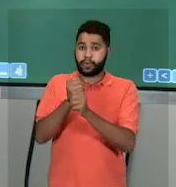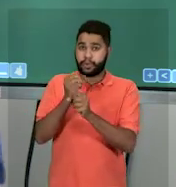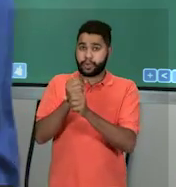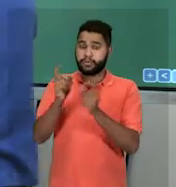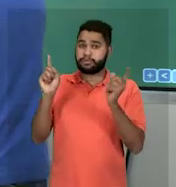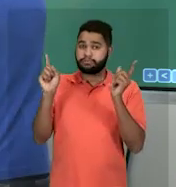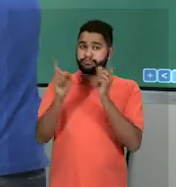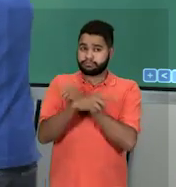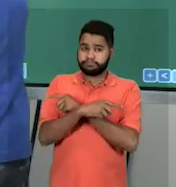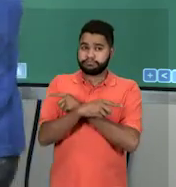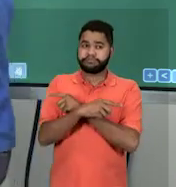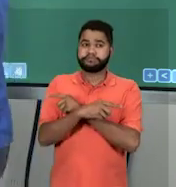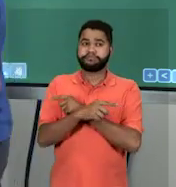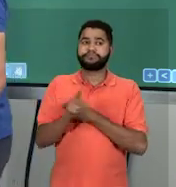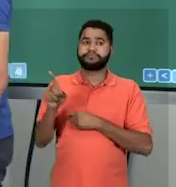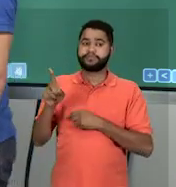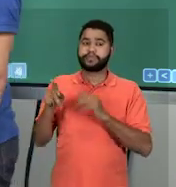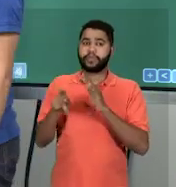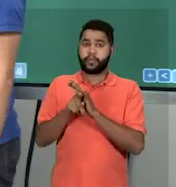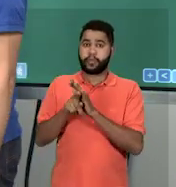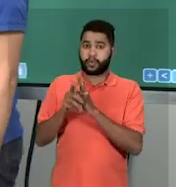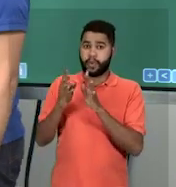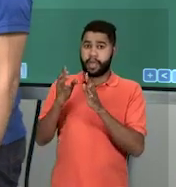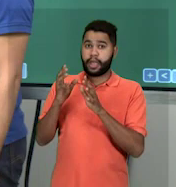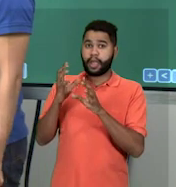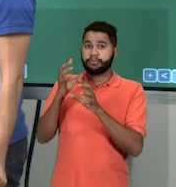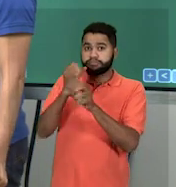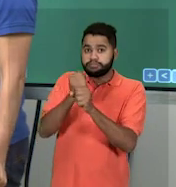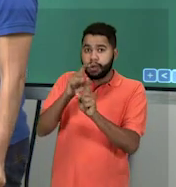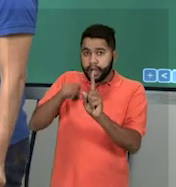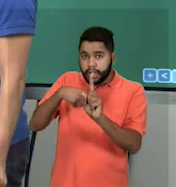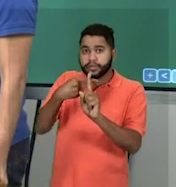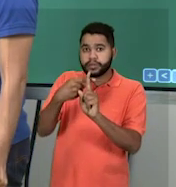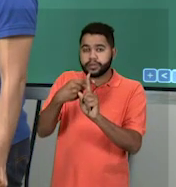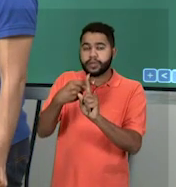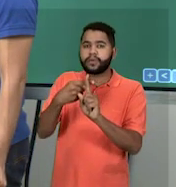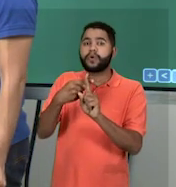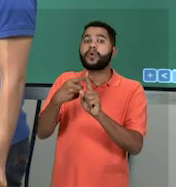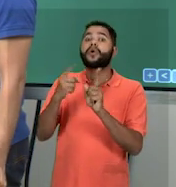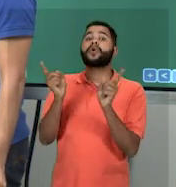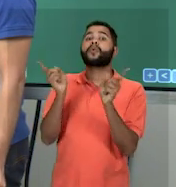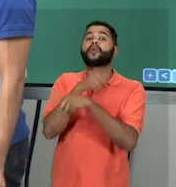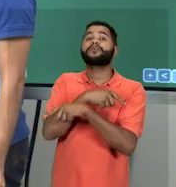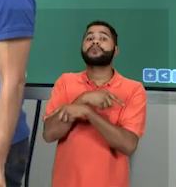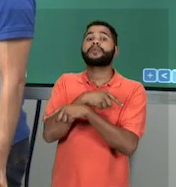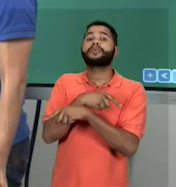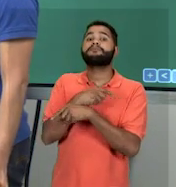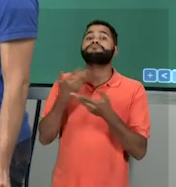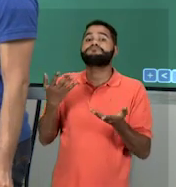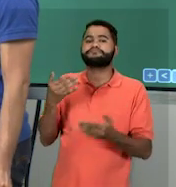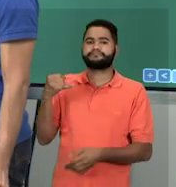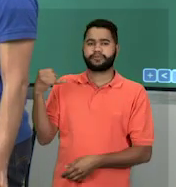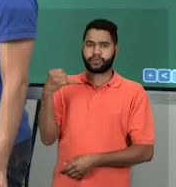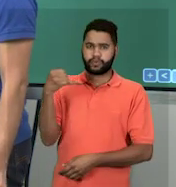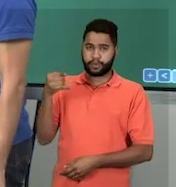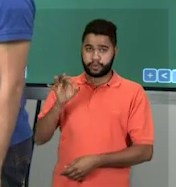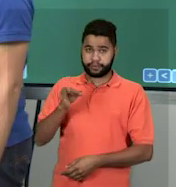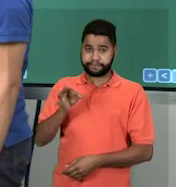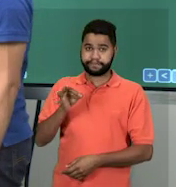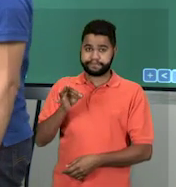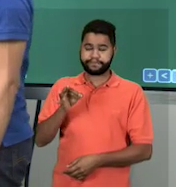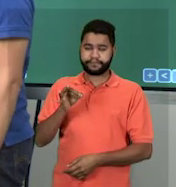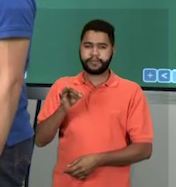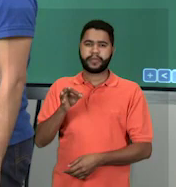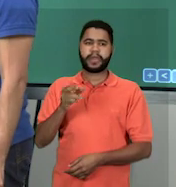inversas isso aqui não é uma adição Qual que é a operação inversa da adição a subtração é